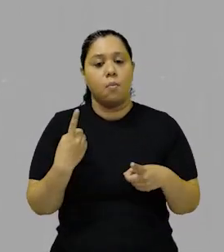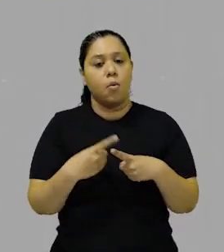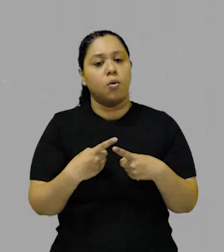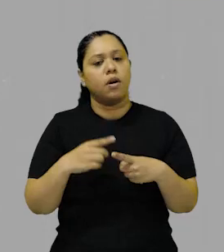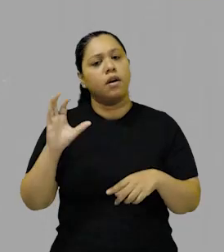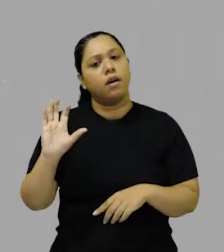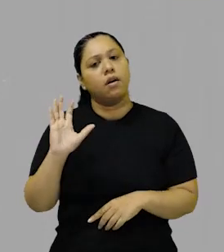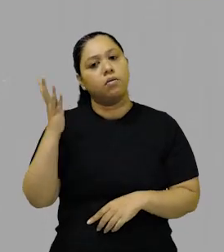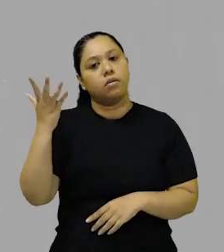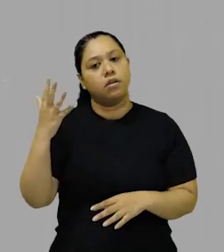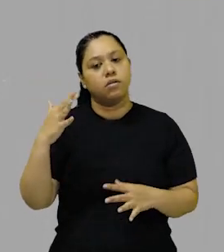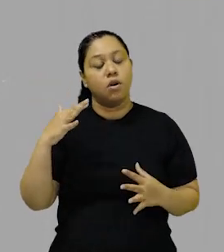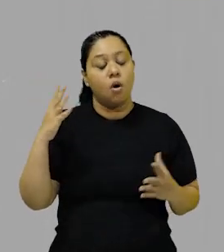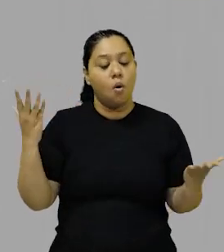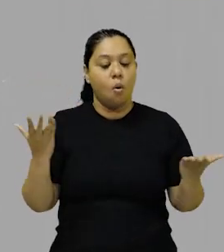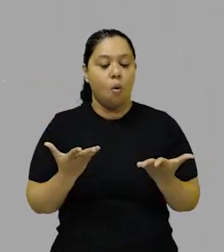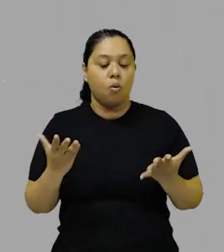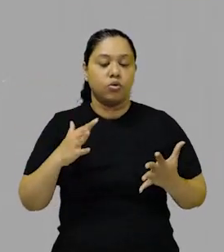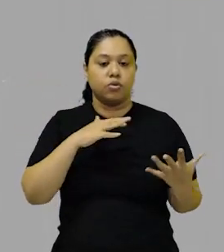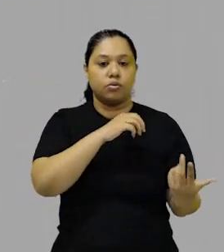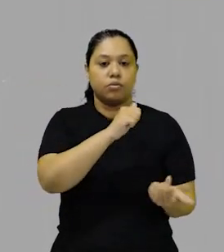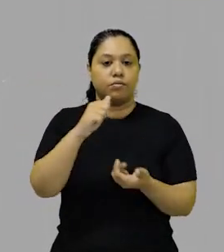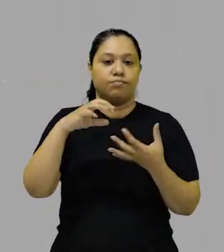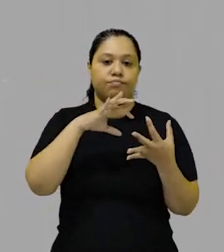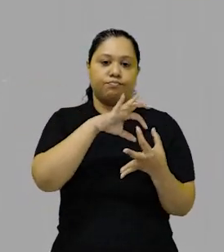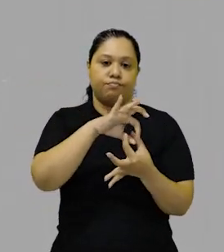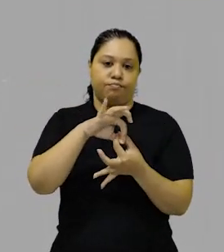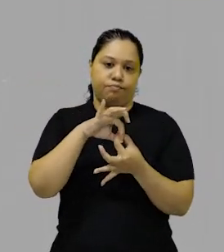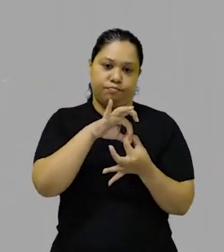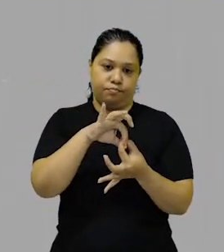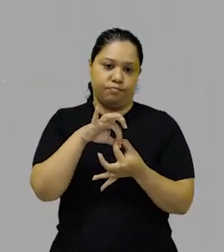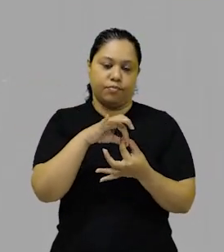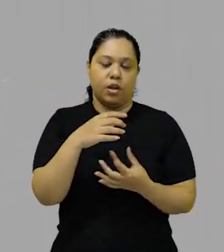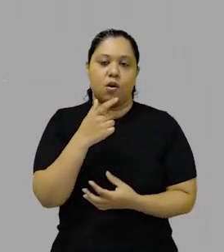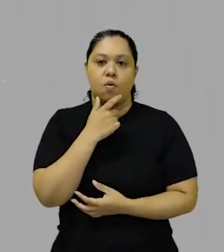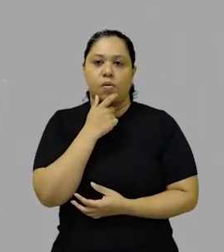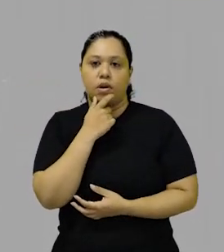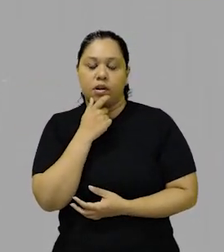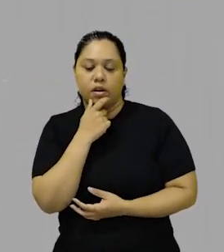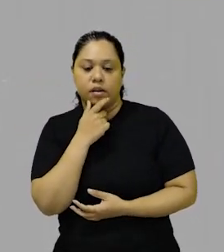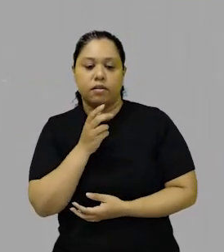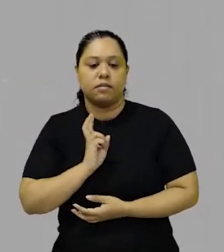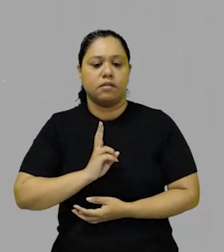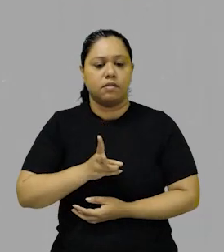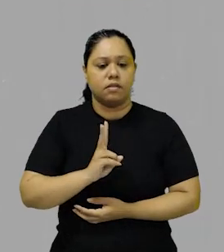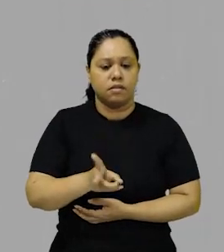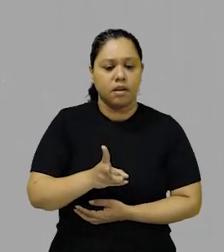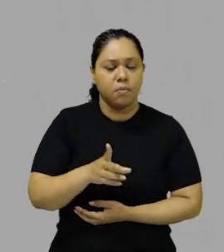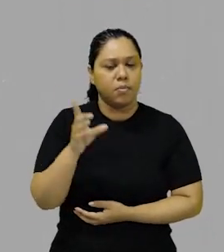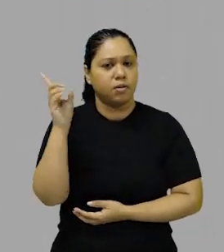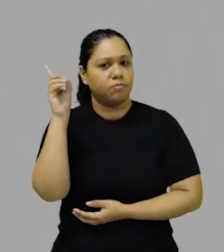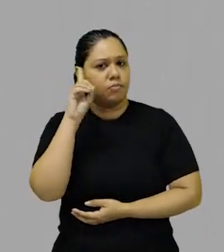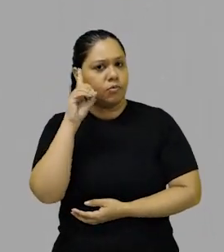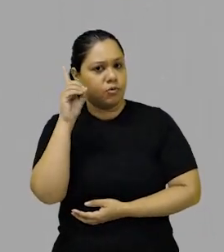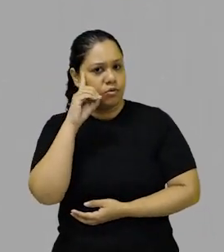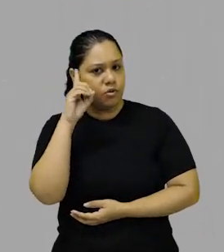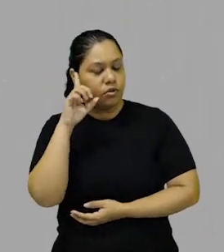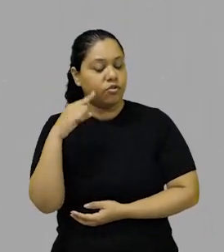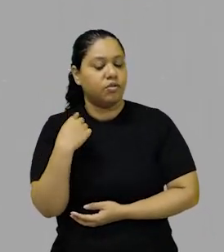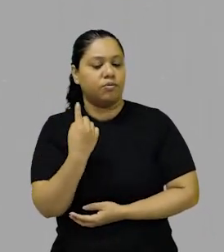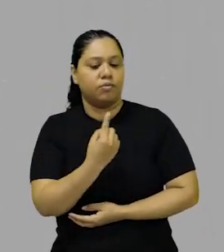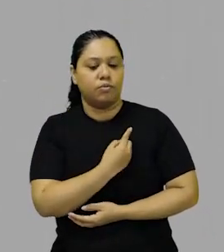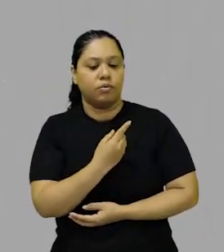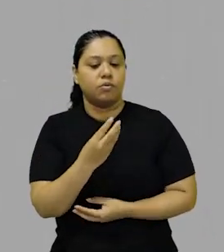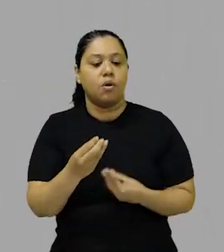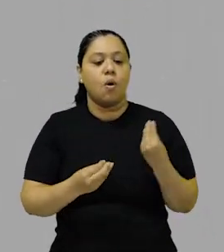lugar globalizado. Então, o inglês ele está presente no nosso dia a dia. De que forma que esse idioma